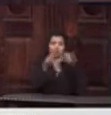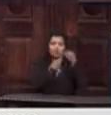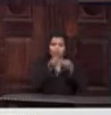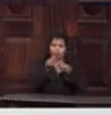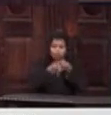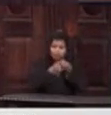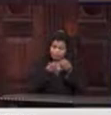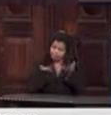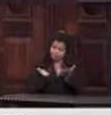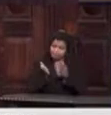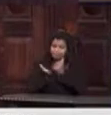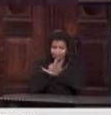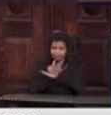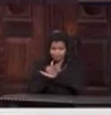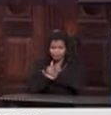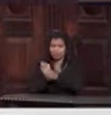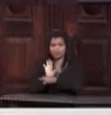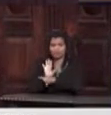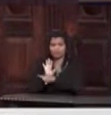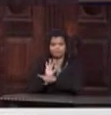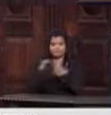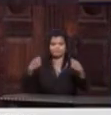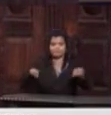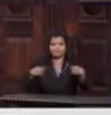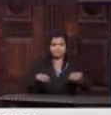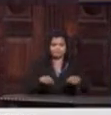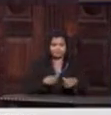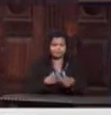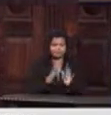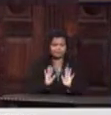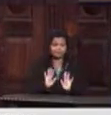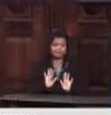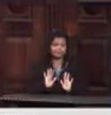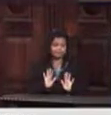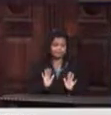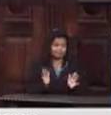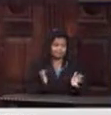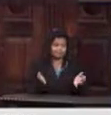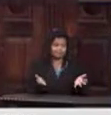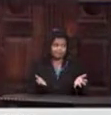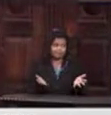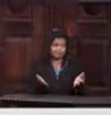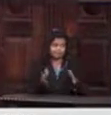menos violenta, uma sociedade mais harmoniosa, mais fraterna e mais igualitária.